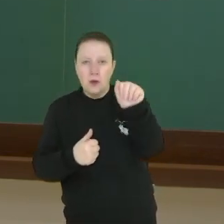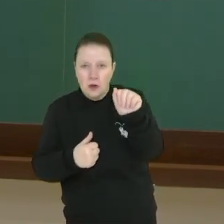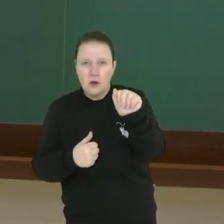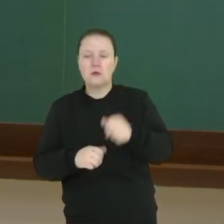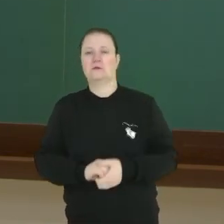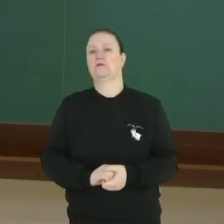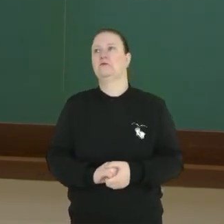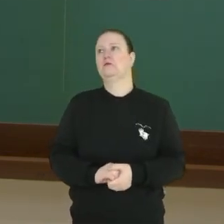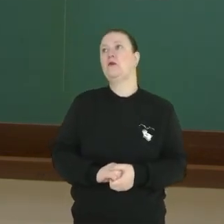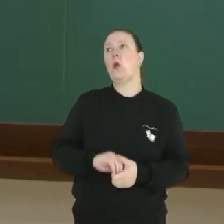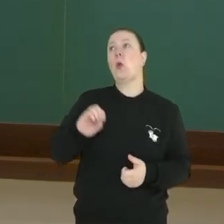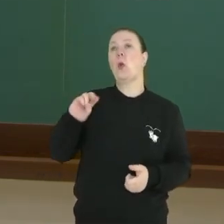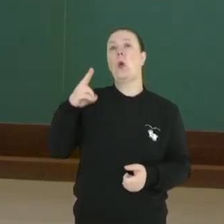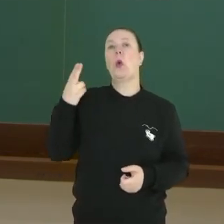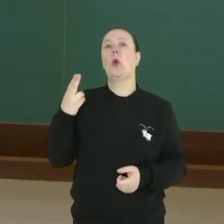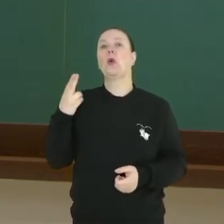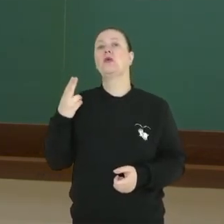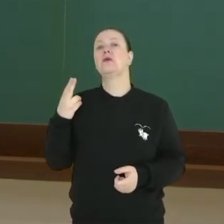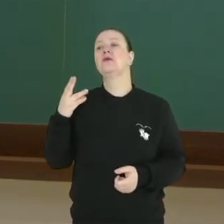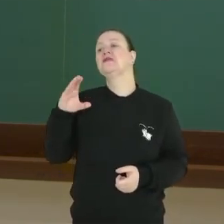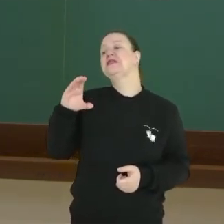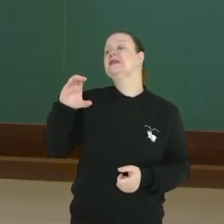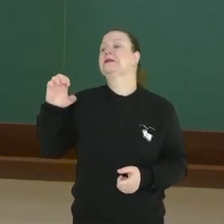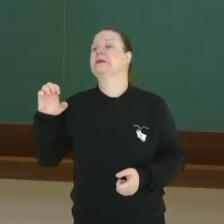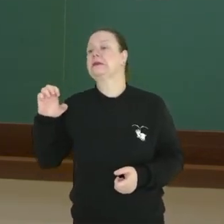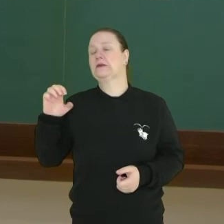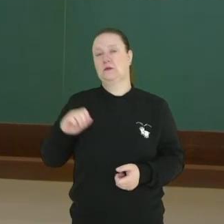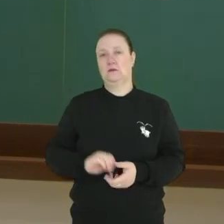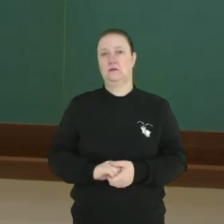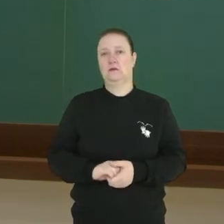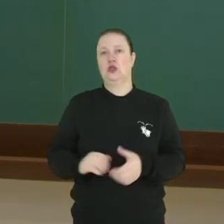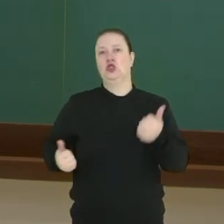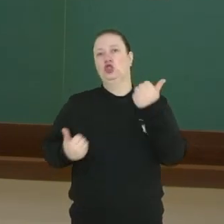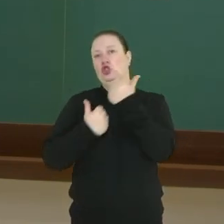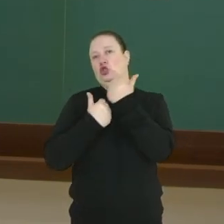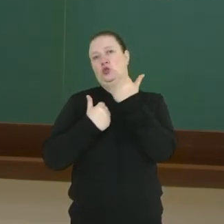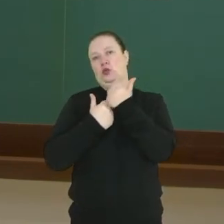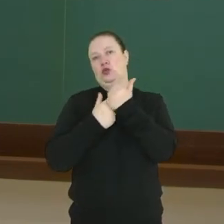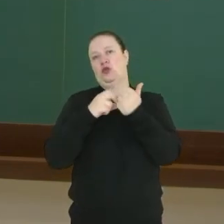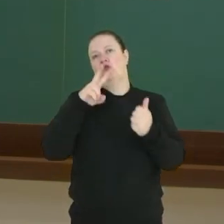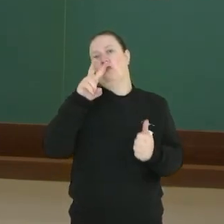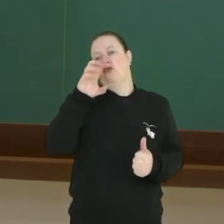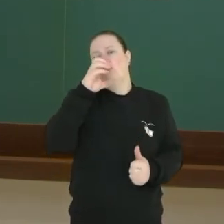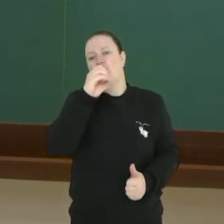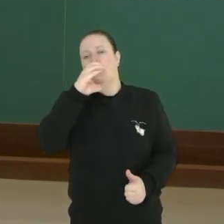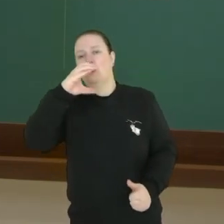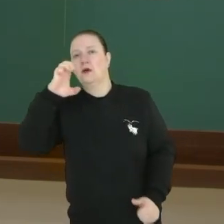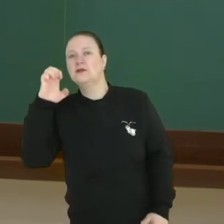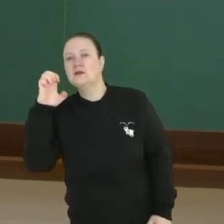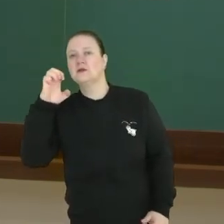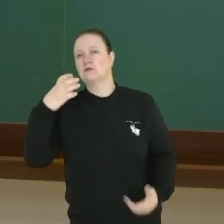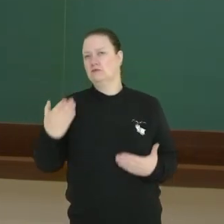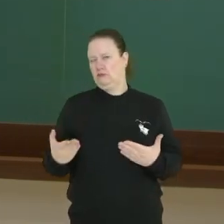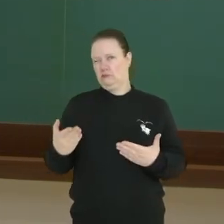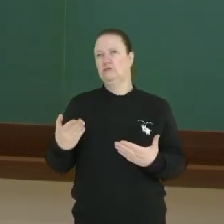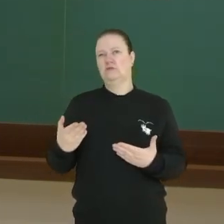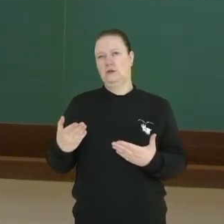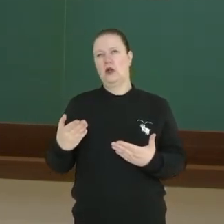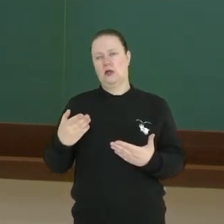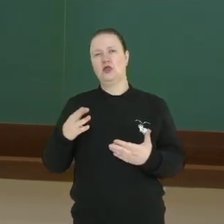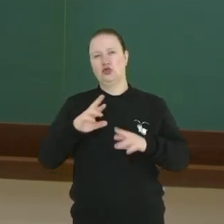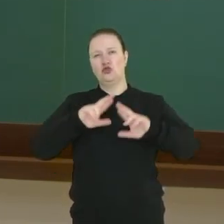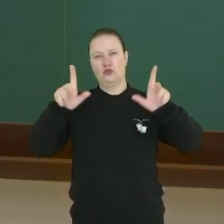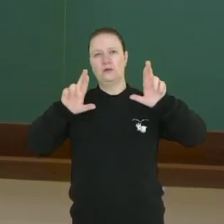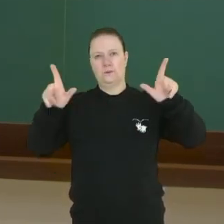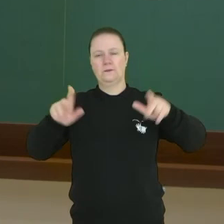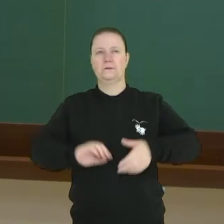que aconteceu? Certo? Os clichês, as onomatopeias faladas, por exemplo, certo?